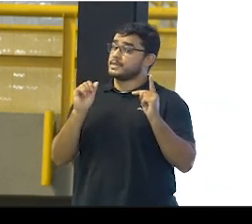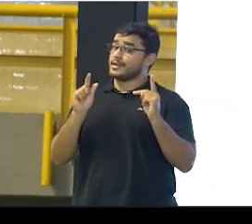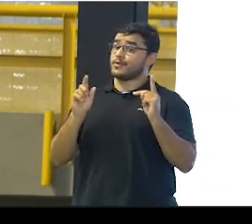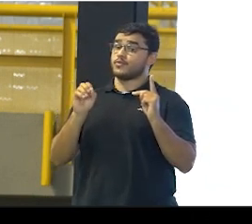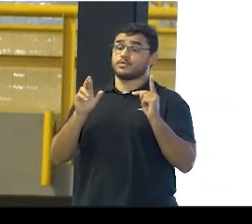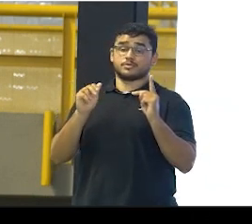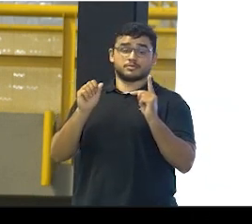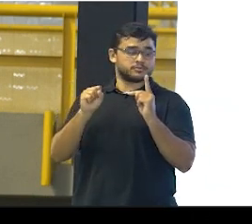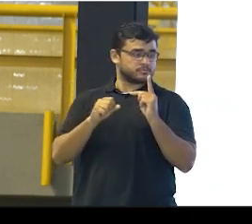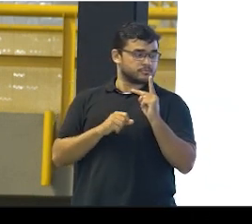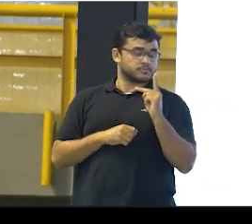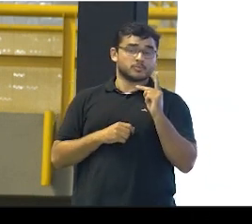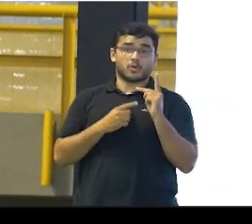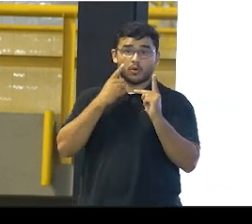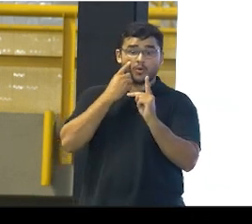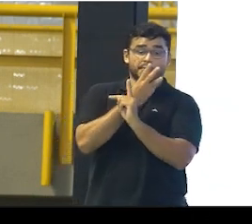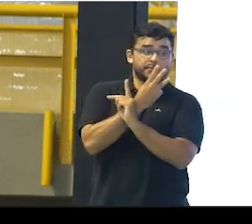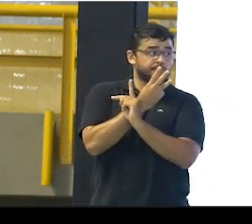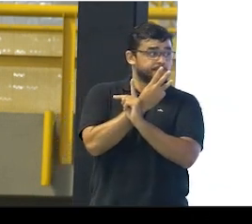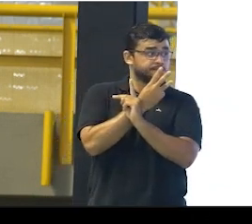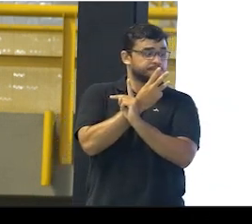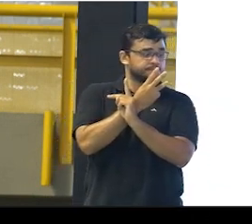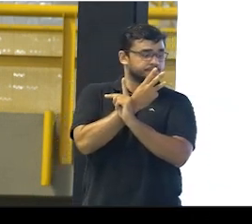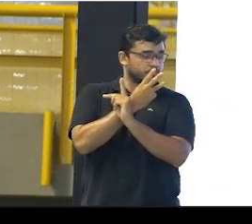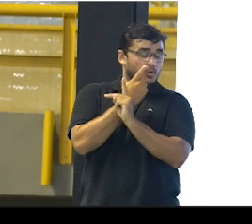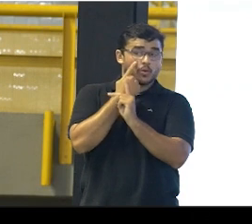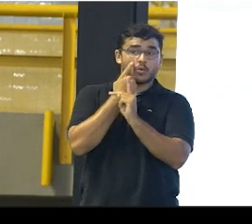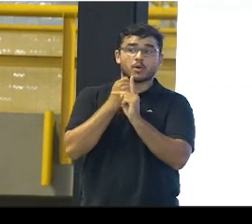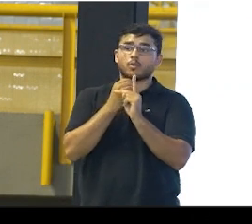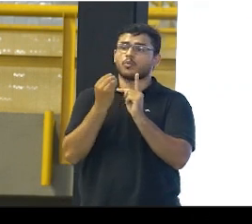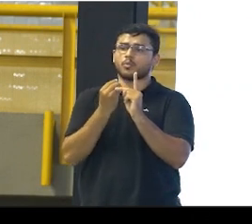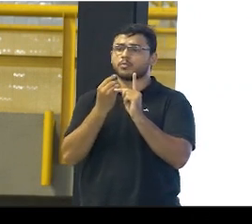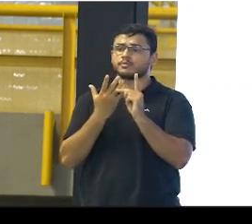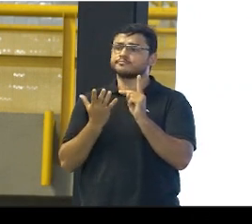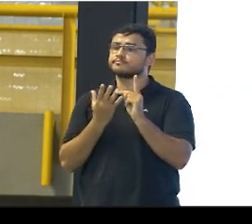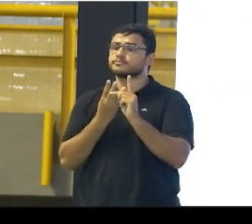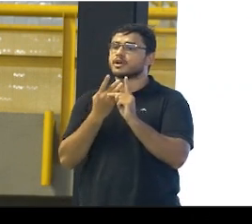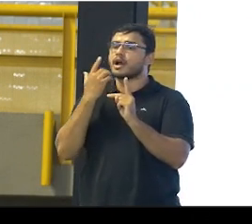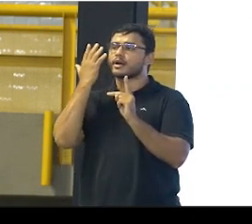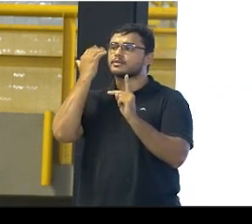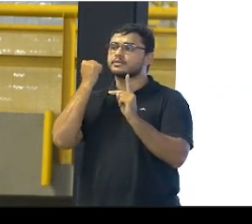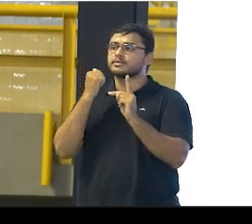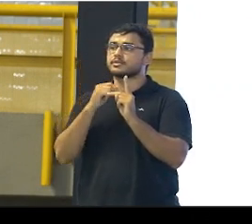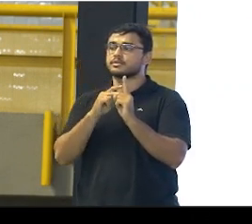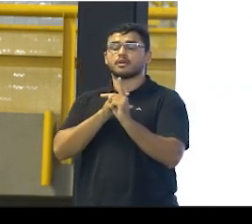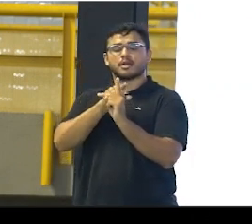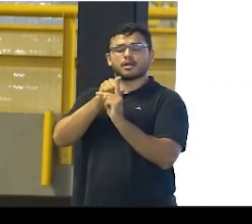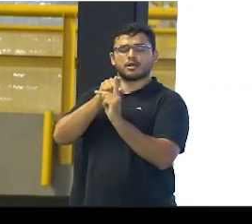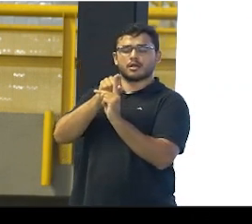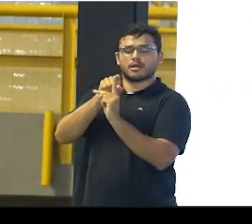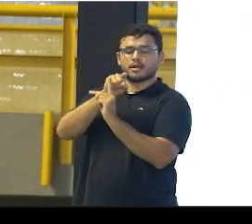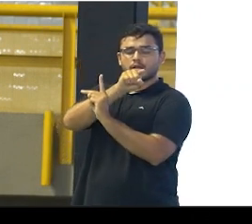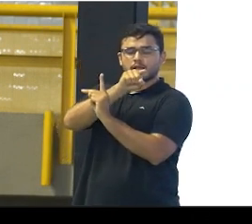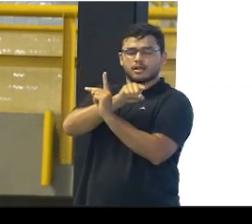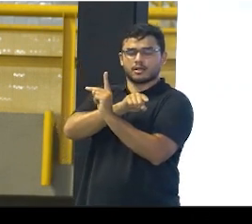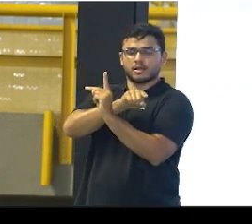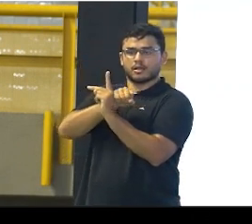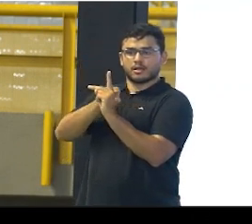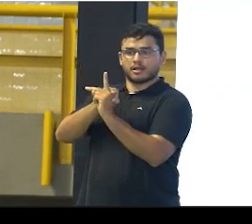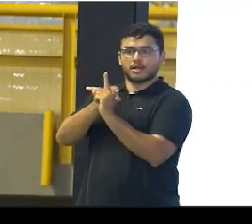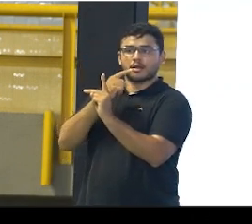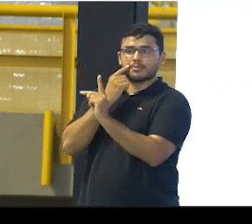triângulozinho de lado 3 e ele construiu um quadrado de